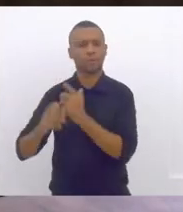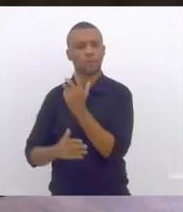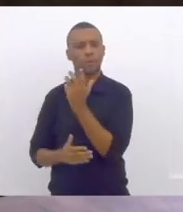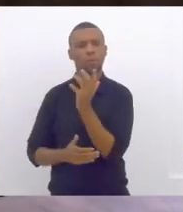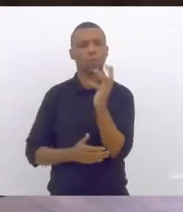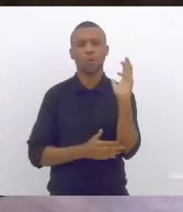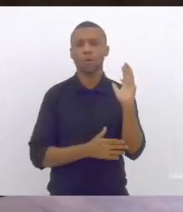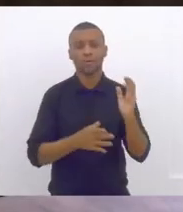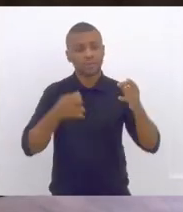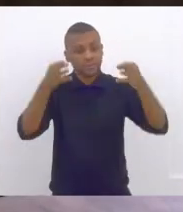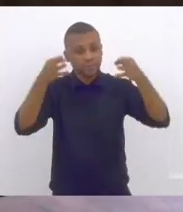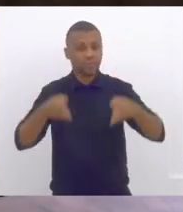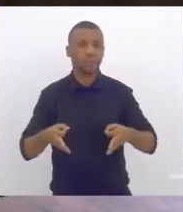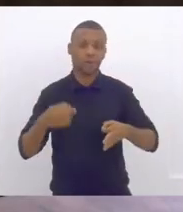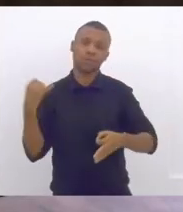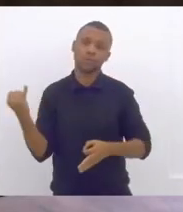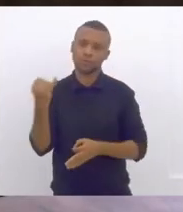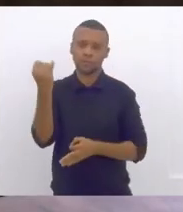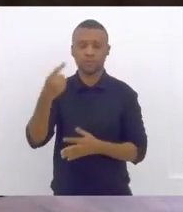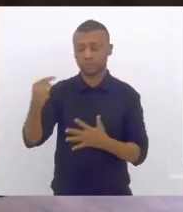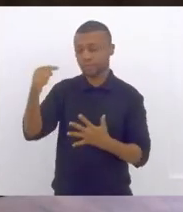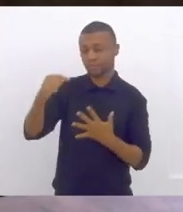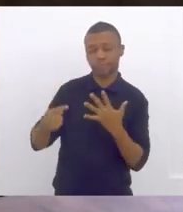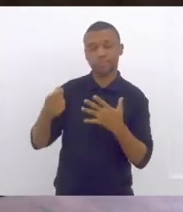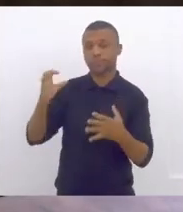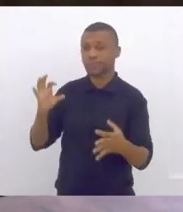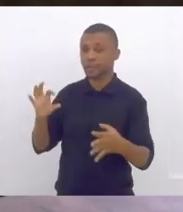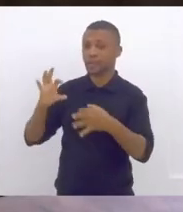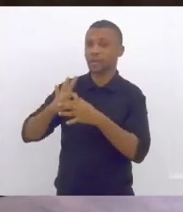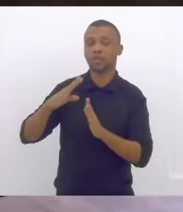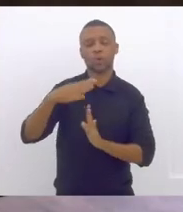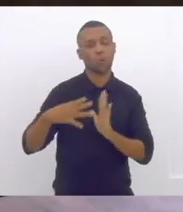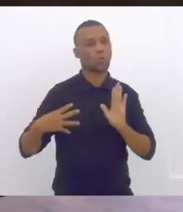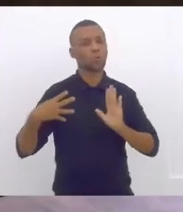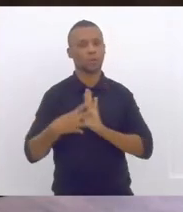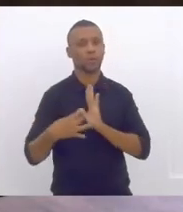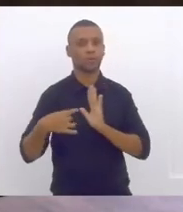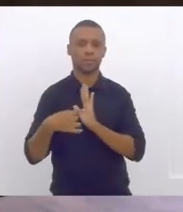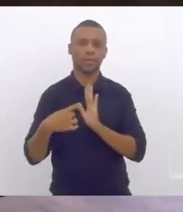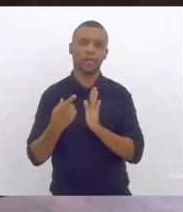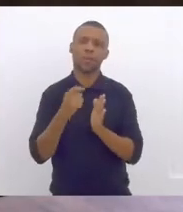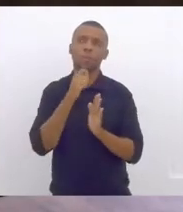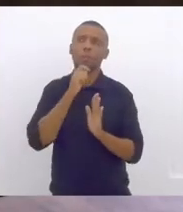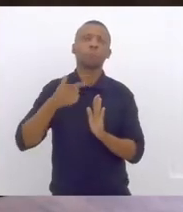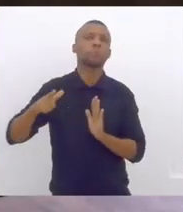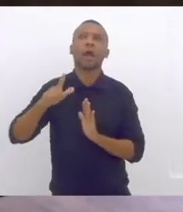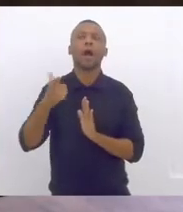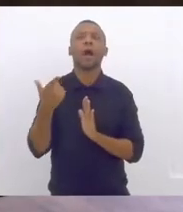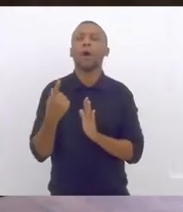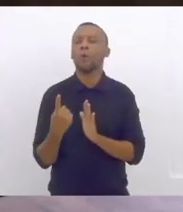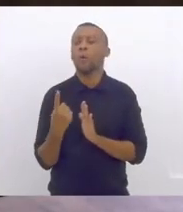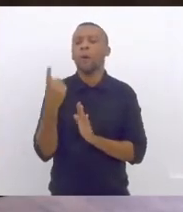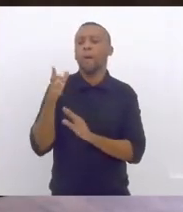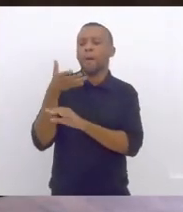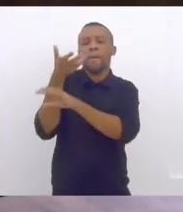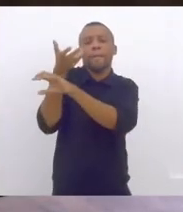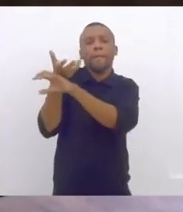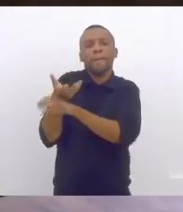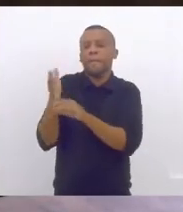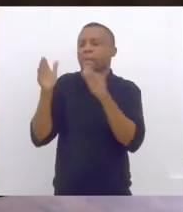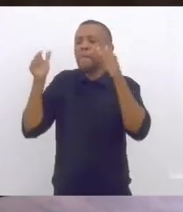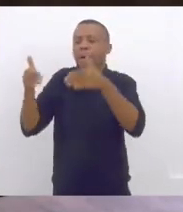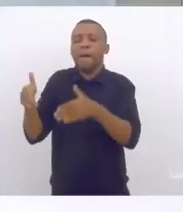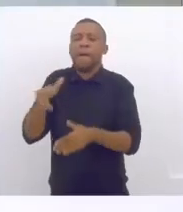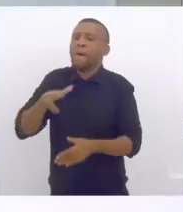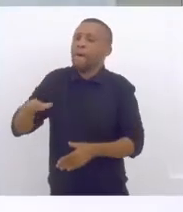fato, como um componente que atravessa o currículo, portanto, não está adstrito a uma única disciplina, a um único